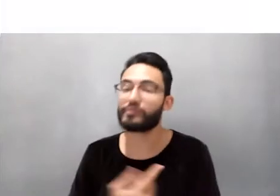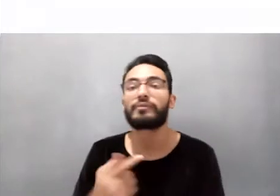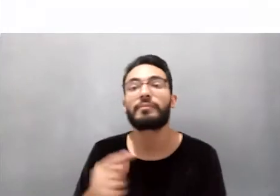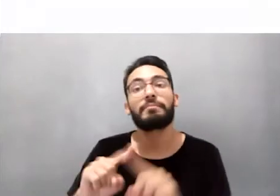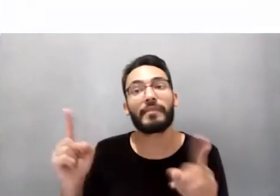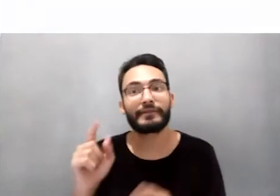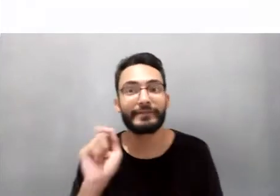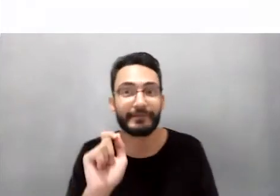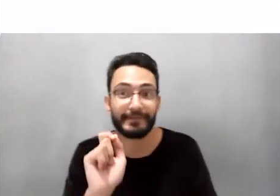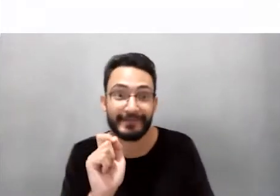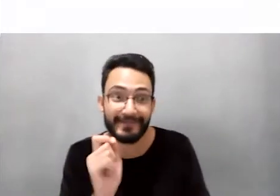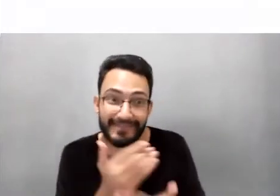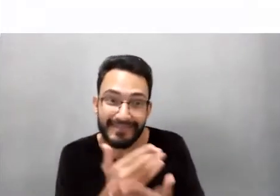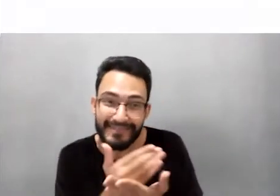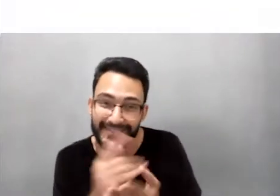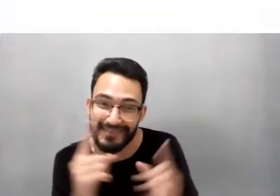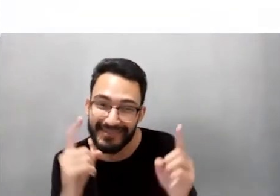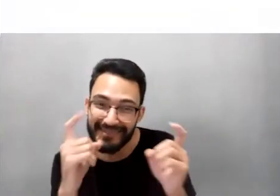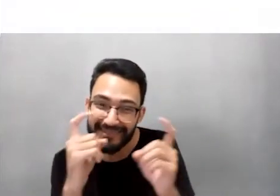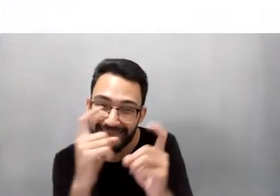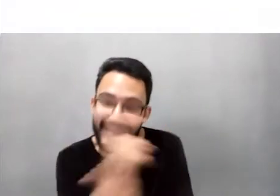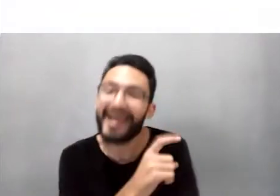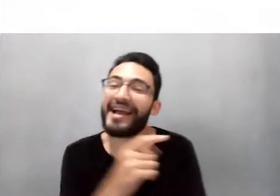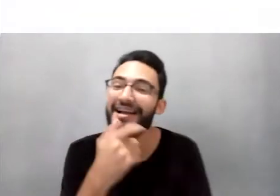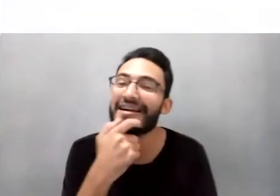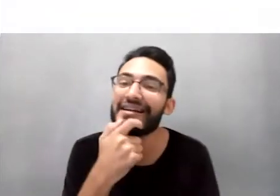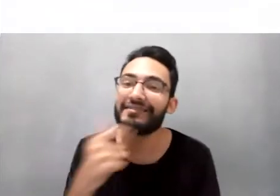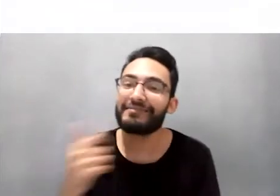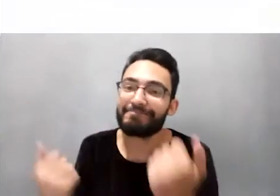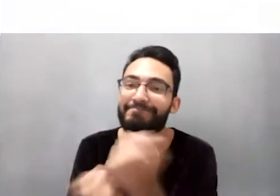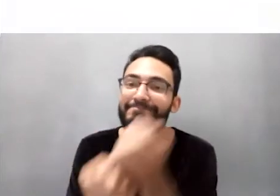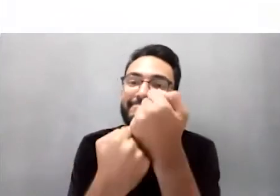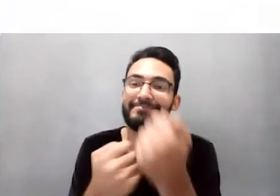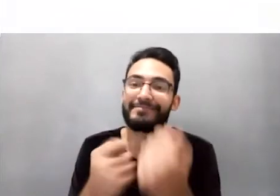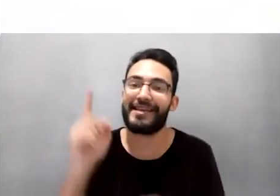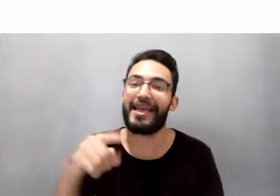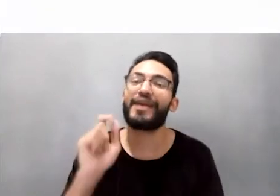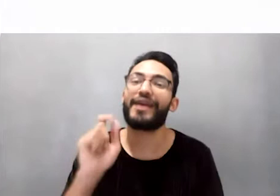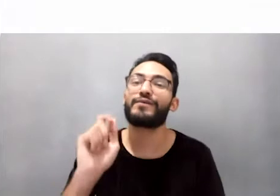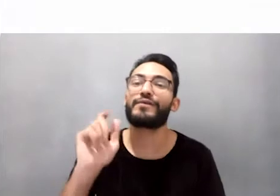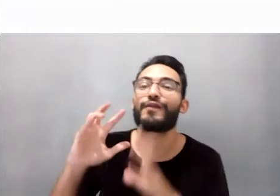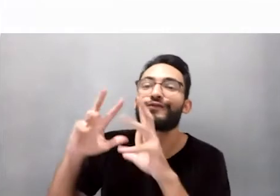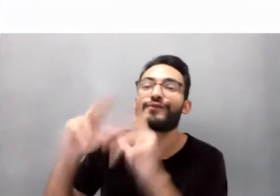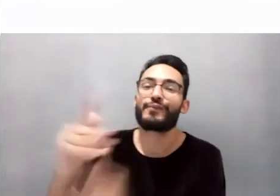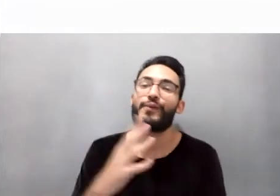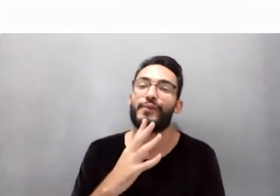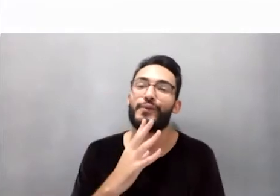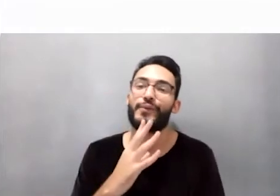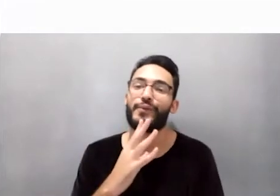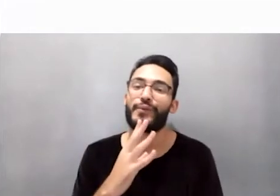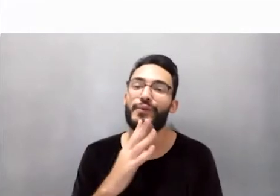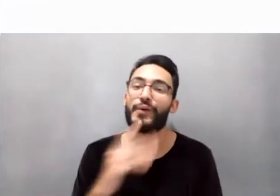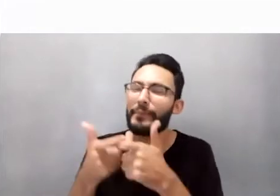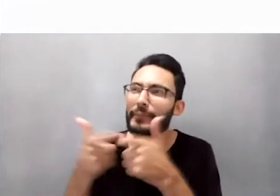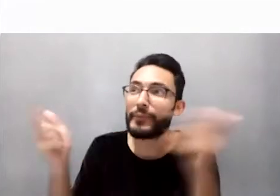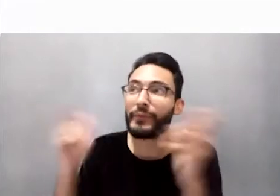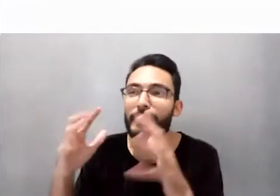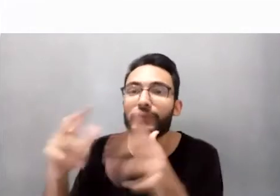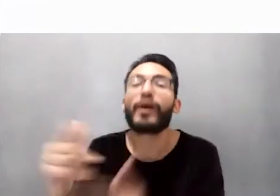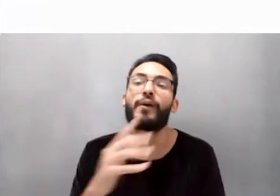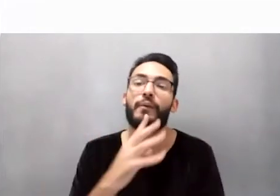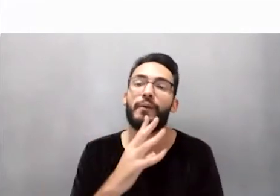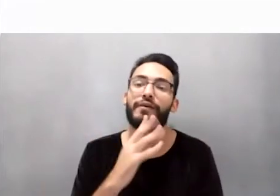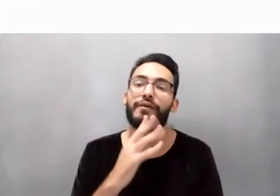coisa aperta é o inglês que vem. Para que é o idioma comum ali, né? Então, uma dica que eu, assim, a